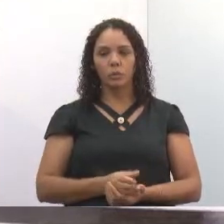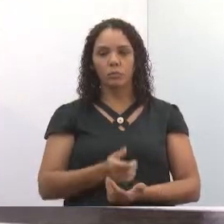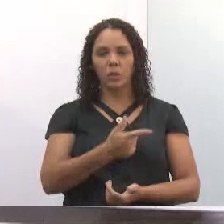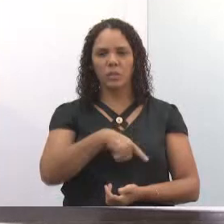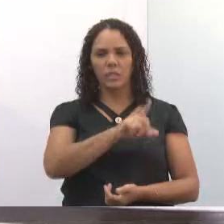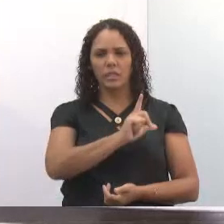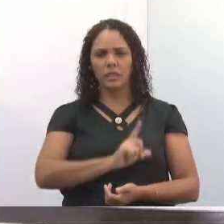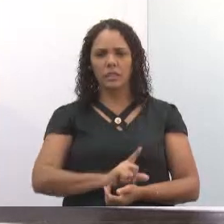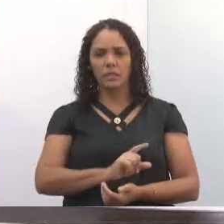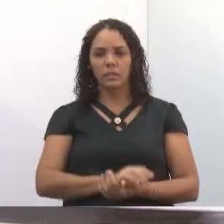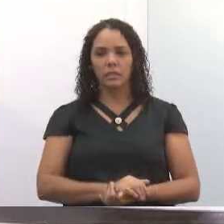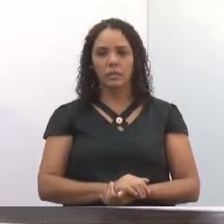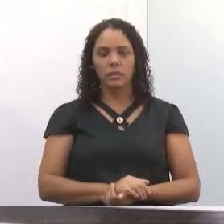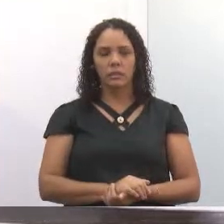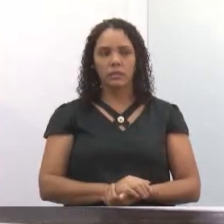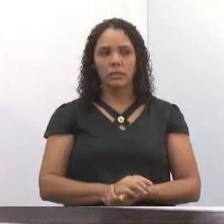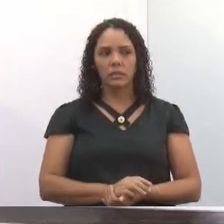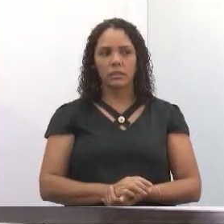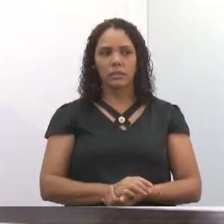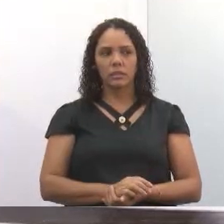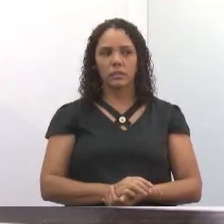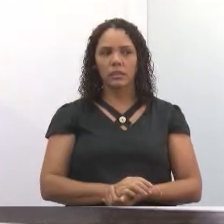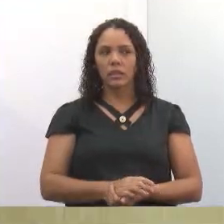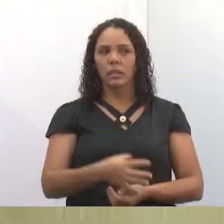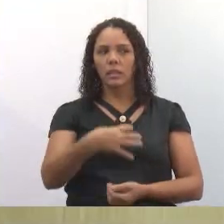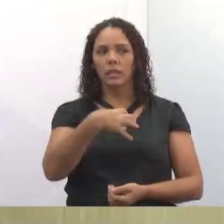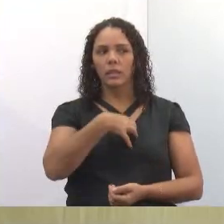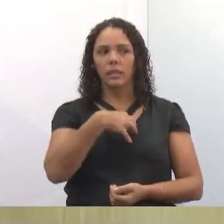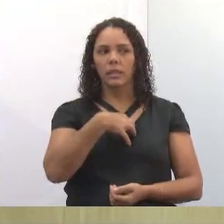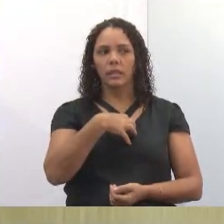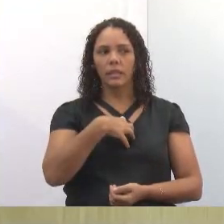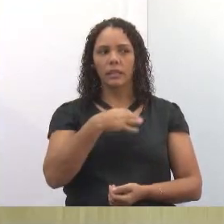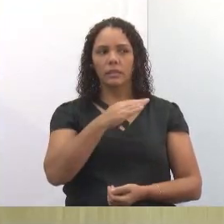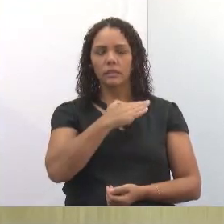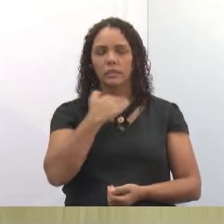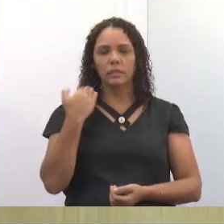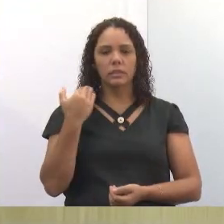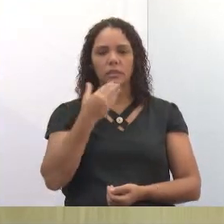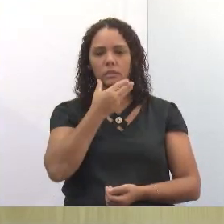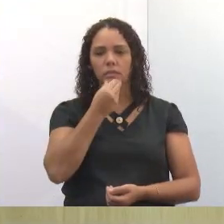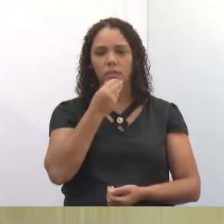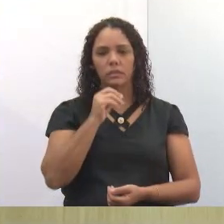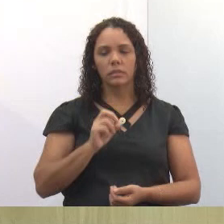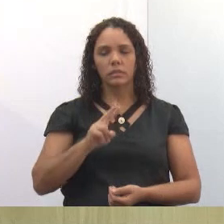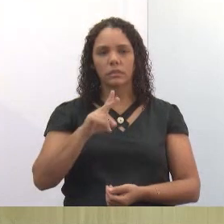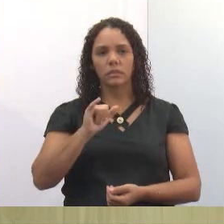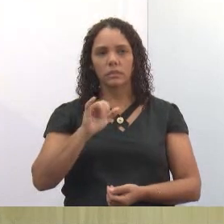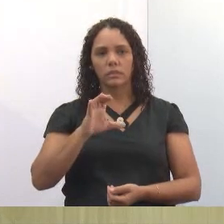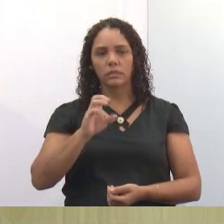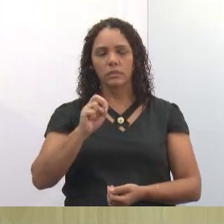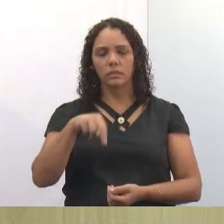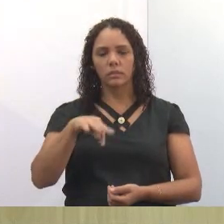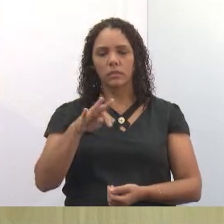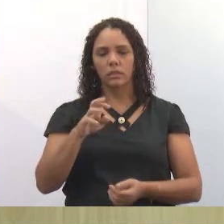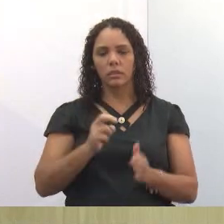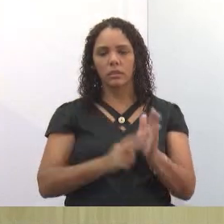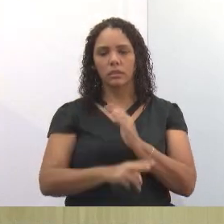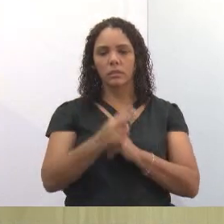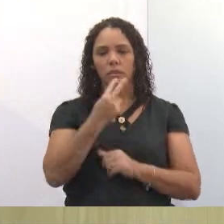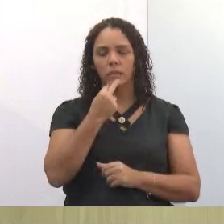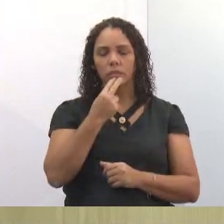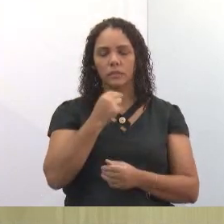Voto de pesar pelo falecimento de Vicente Alves Vieira. Voto formulado pelo vereador Valmir do Parque Meia